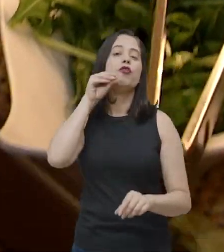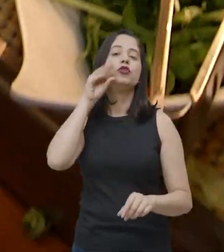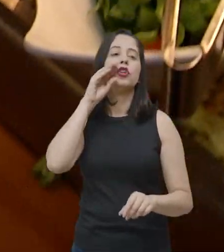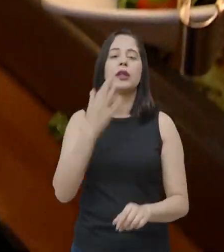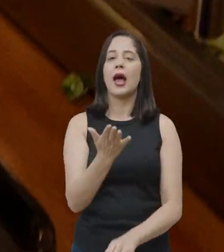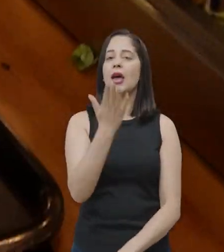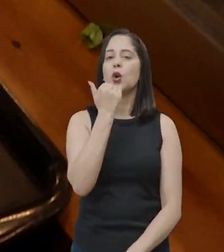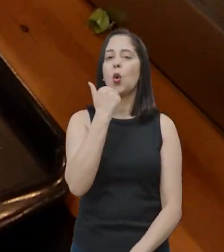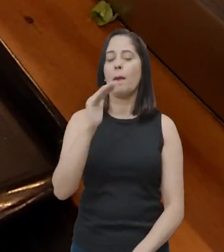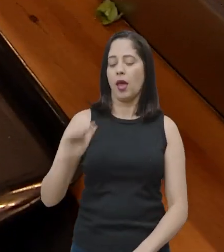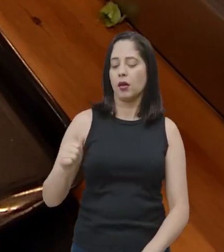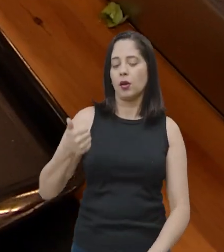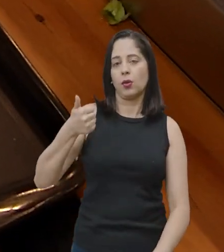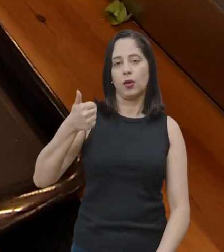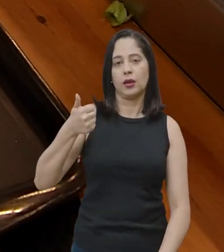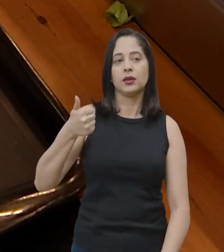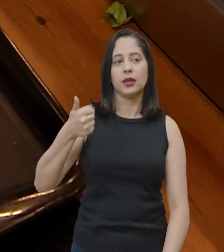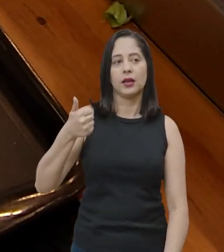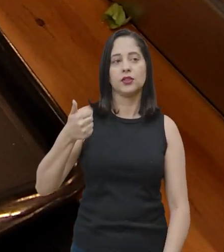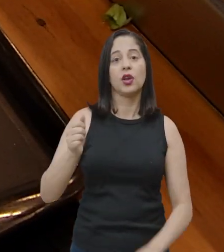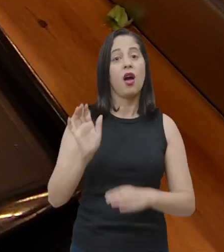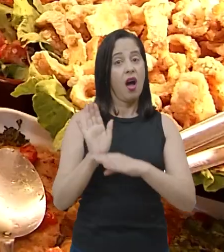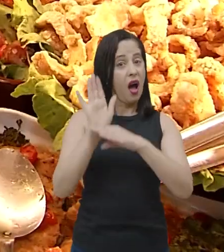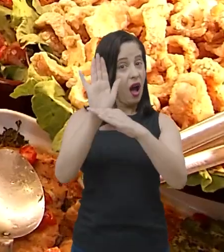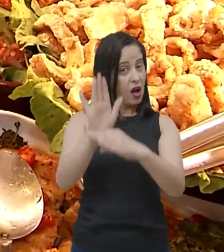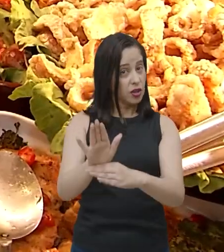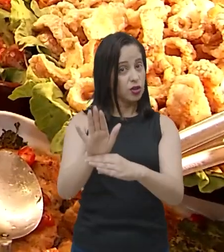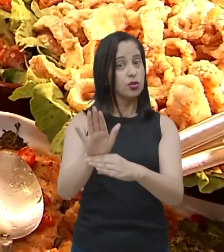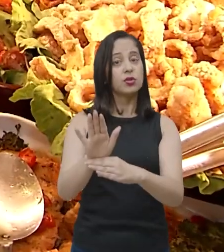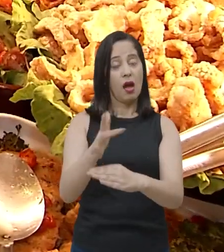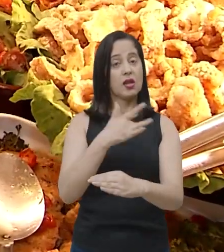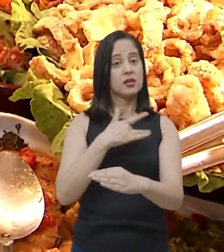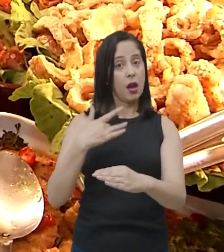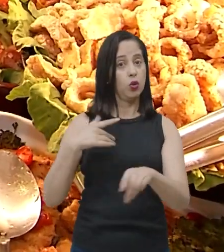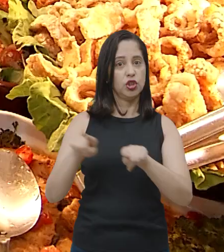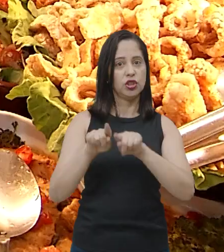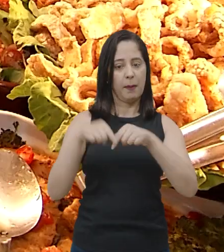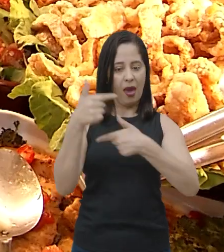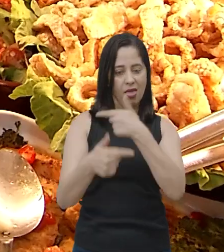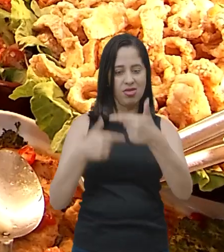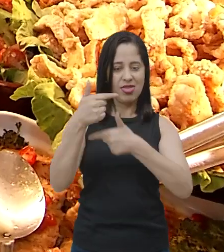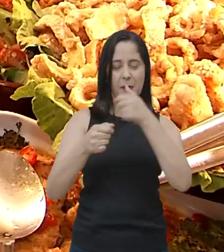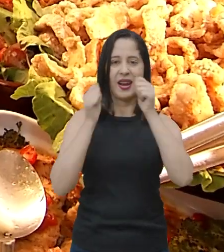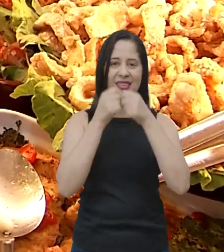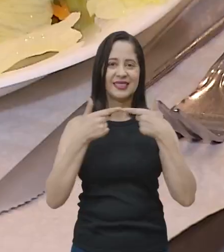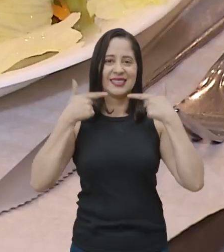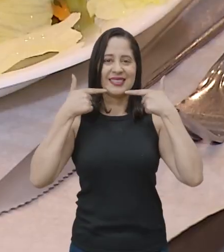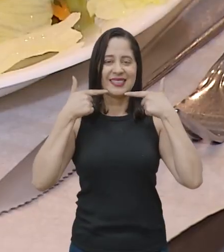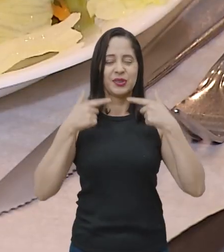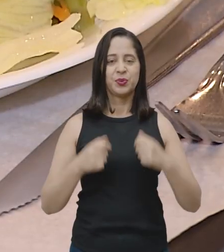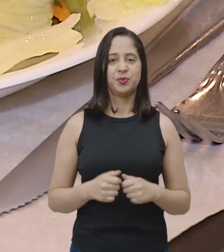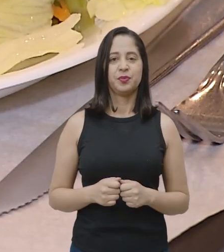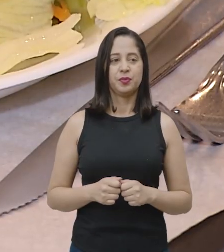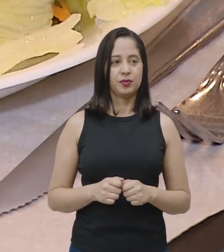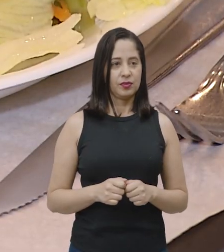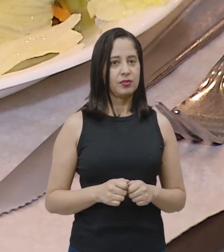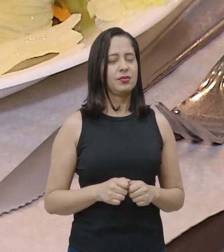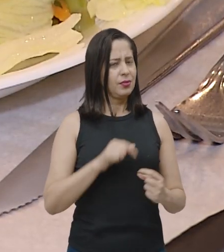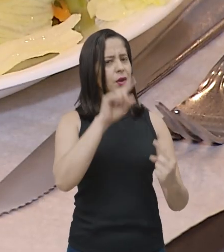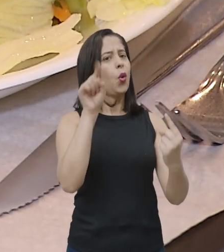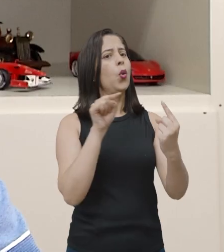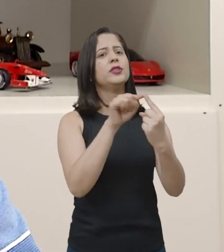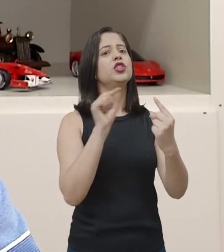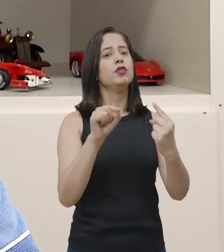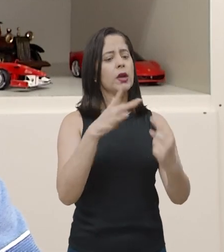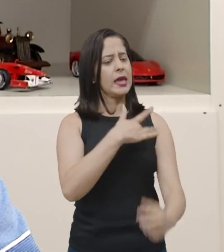que os servidores tenham uma alimentação de qualidade, o que pode ajudar na melhora da produtividade e motivação no